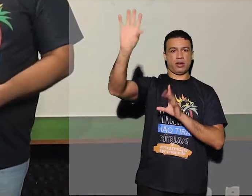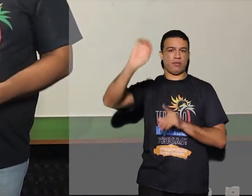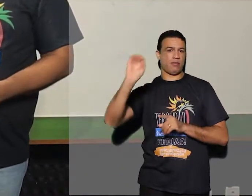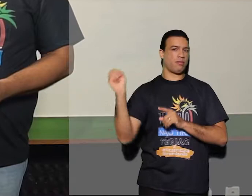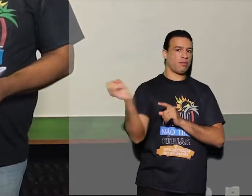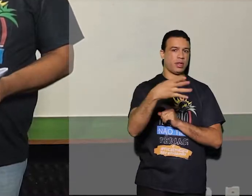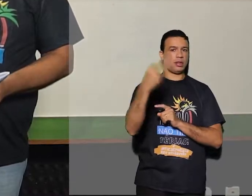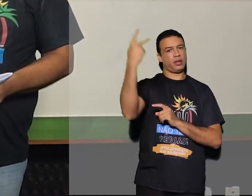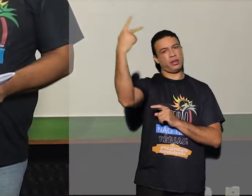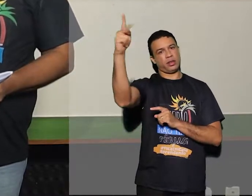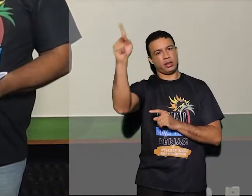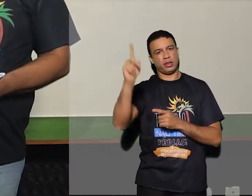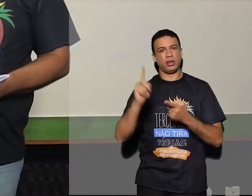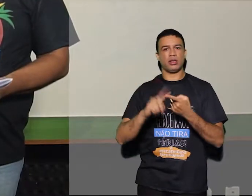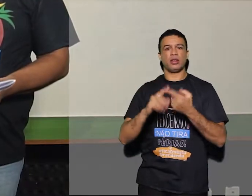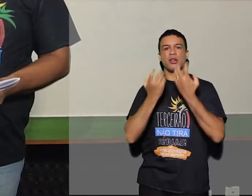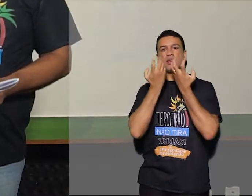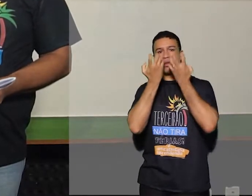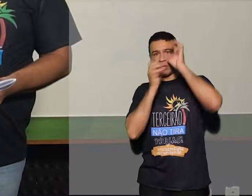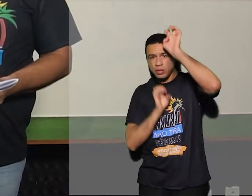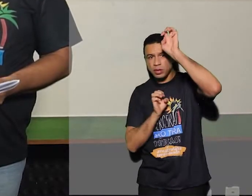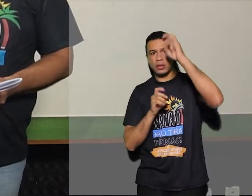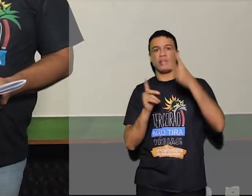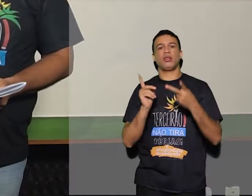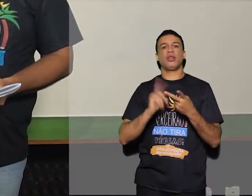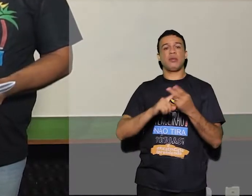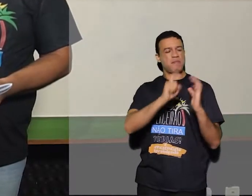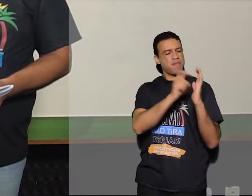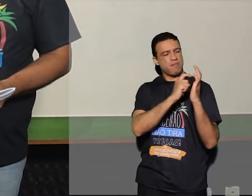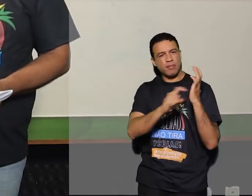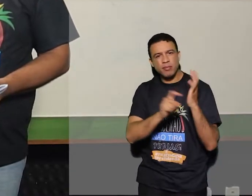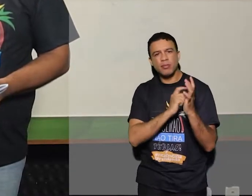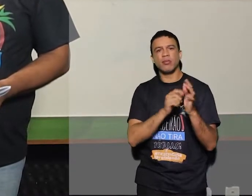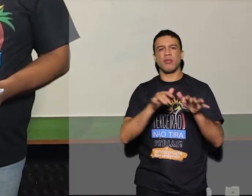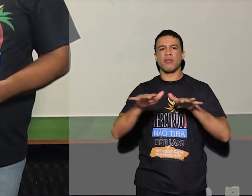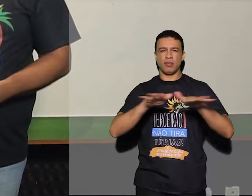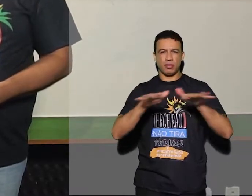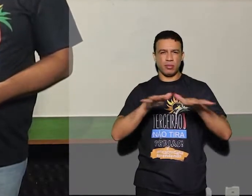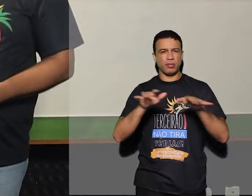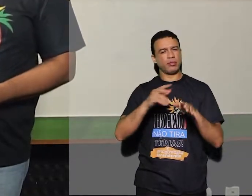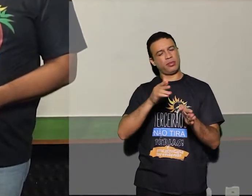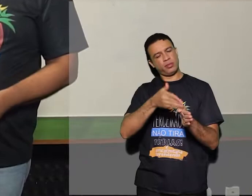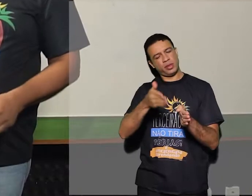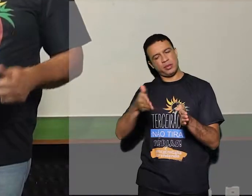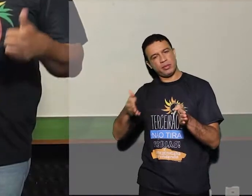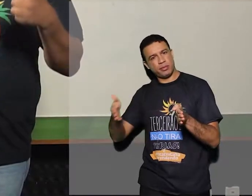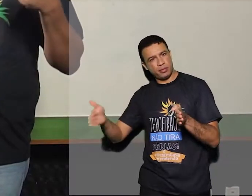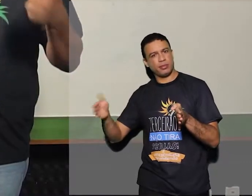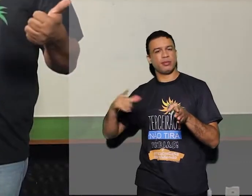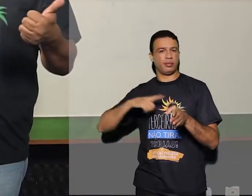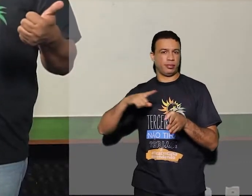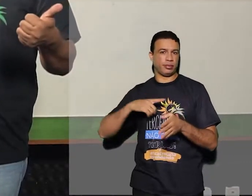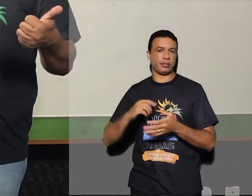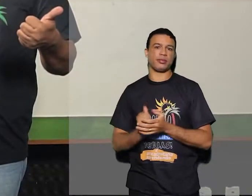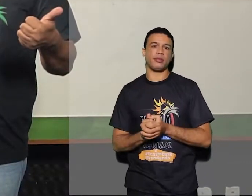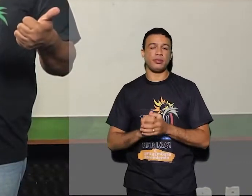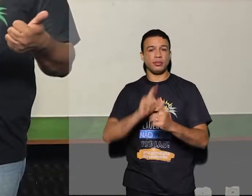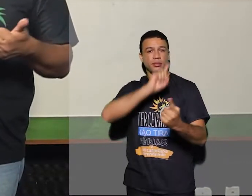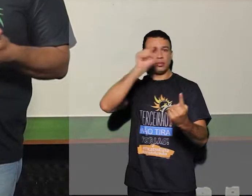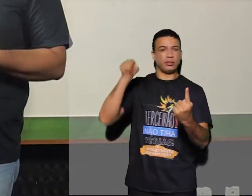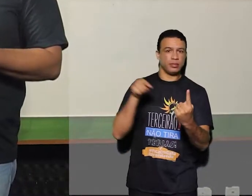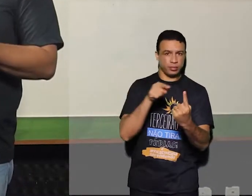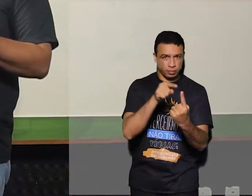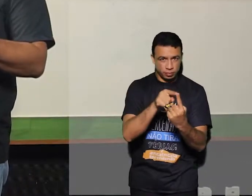vanguardas europeias, o cubismo, o fauvismo, o expressionismo, entre outros movimentos que vieram depois. Okay? Então, com a intenção de criar uma